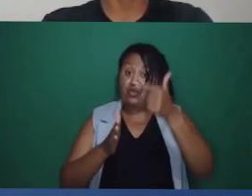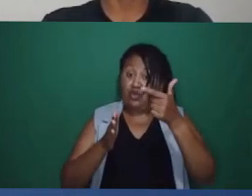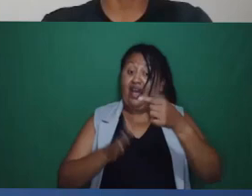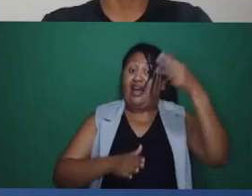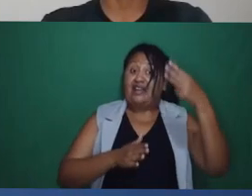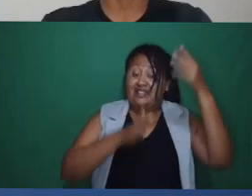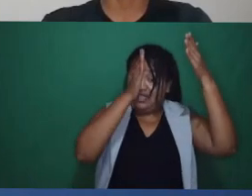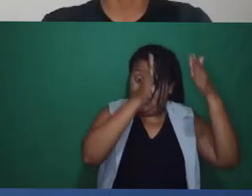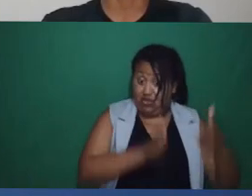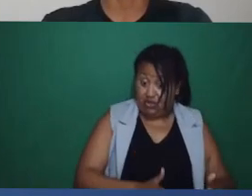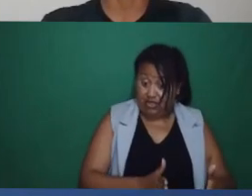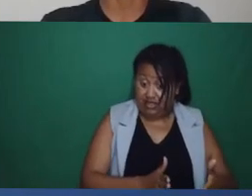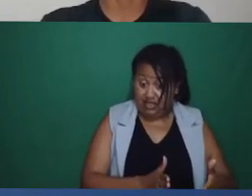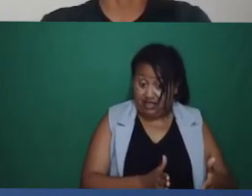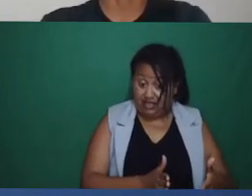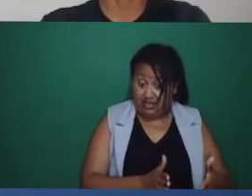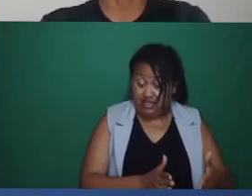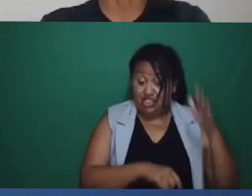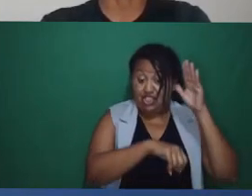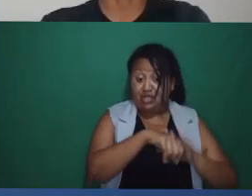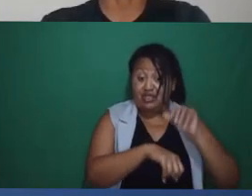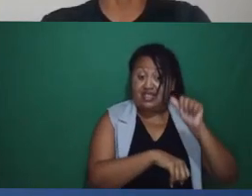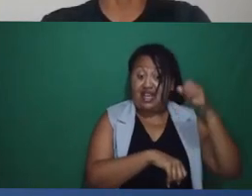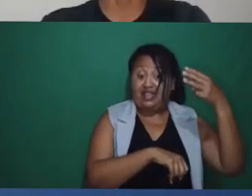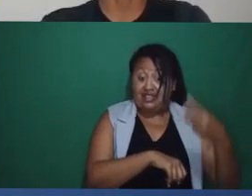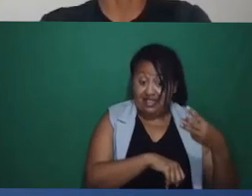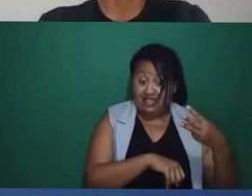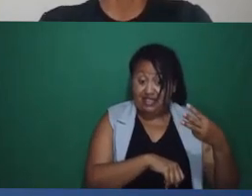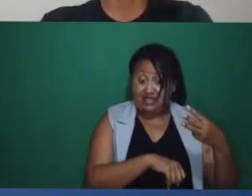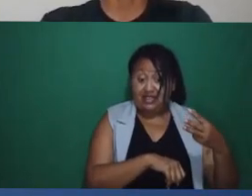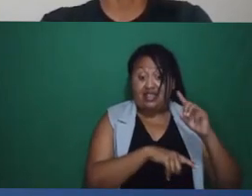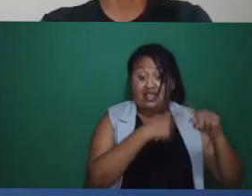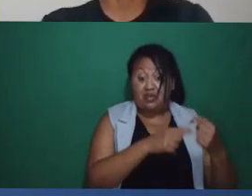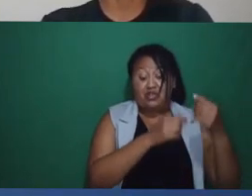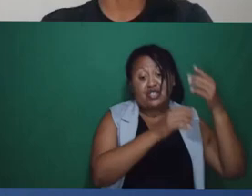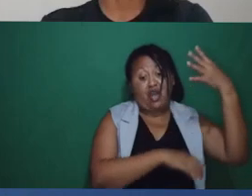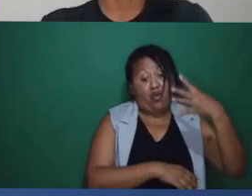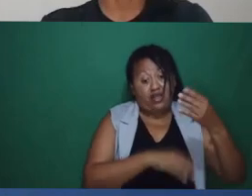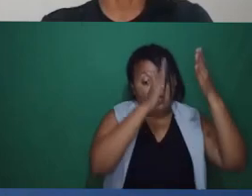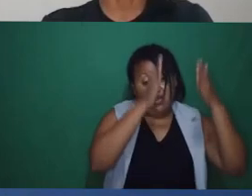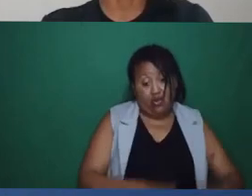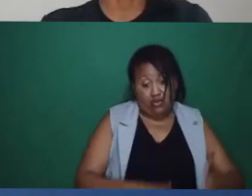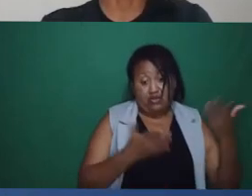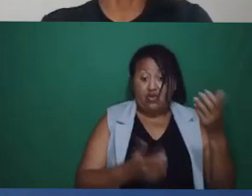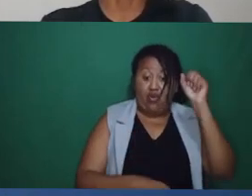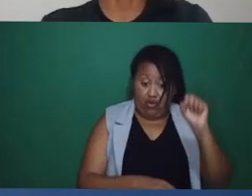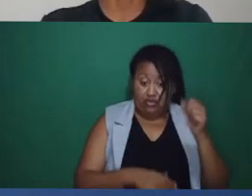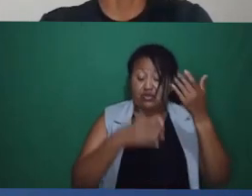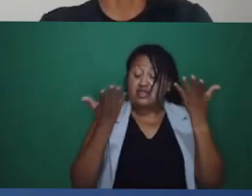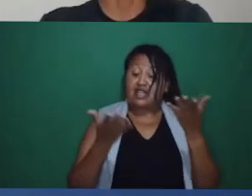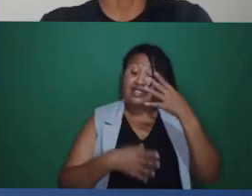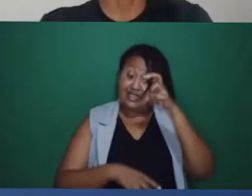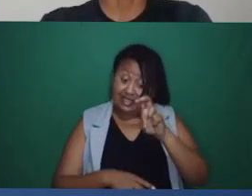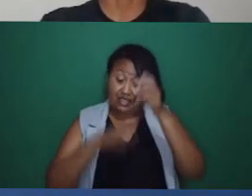a terceira coluna chamaremos tinha quatro na quarta coluna teríamos oito cartas